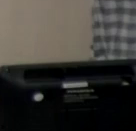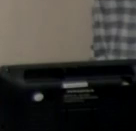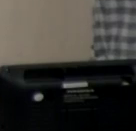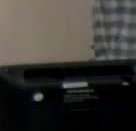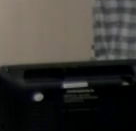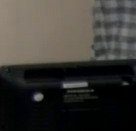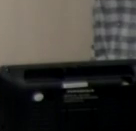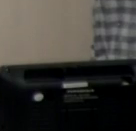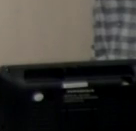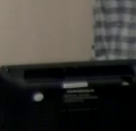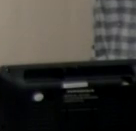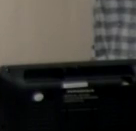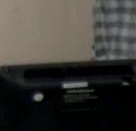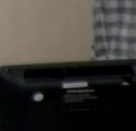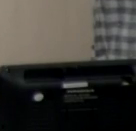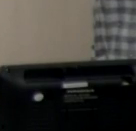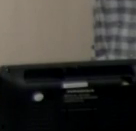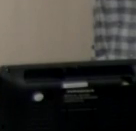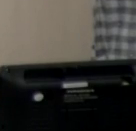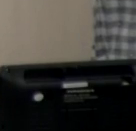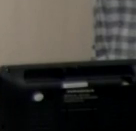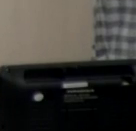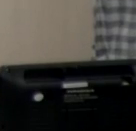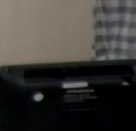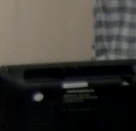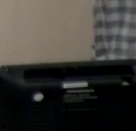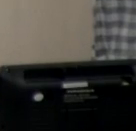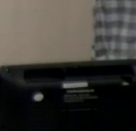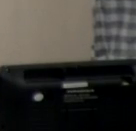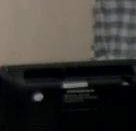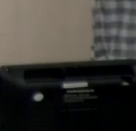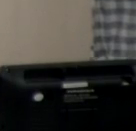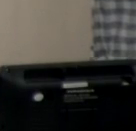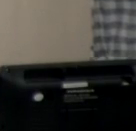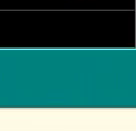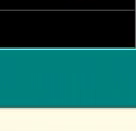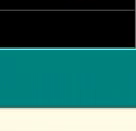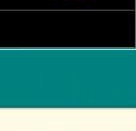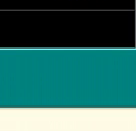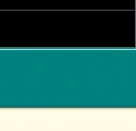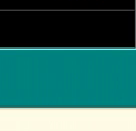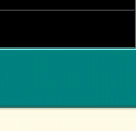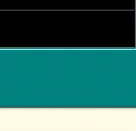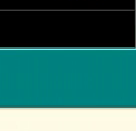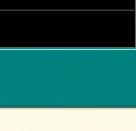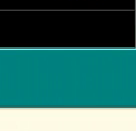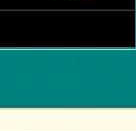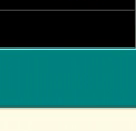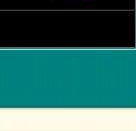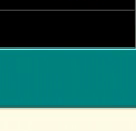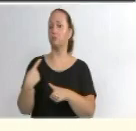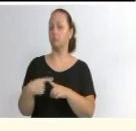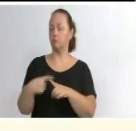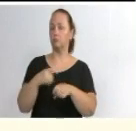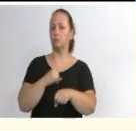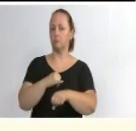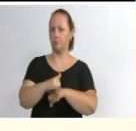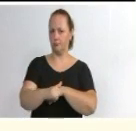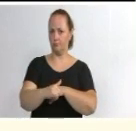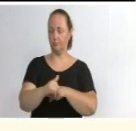Quero registrar aqui a ausência justificada do vereador Marco Antônio Vanhoffsky. E também.